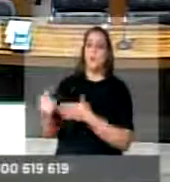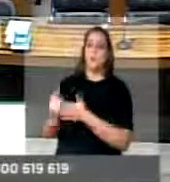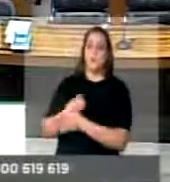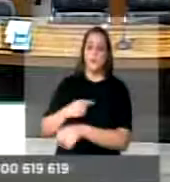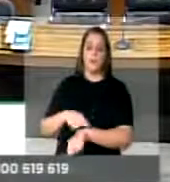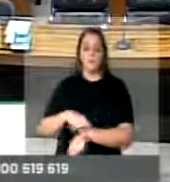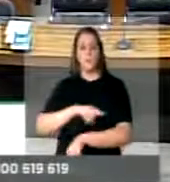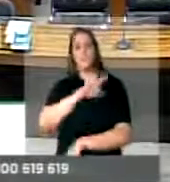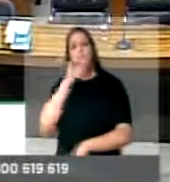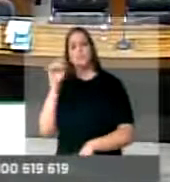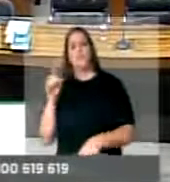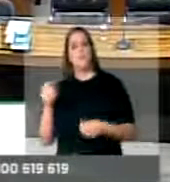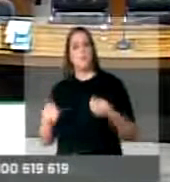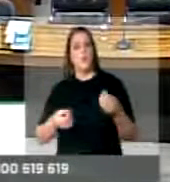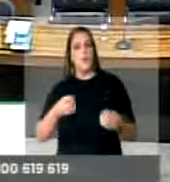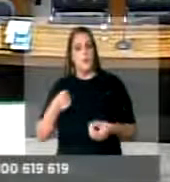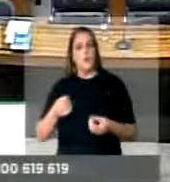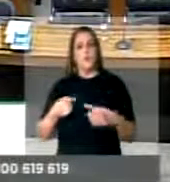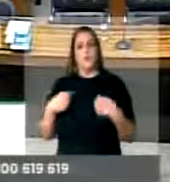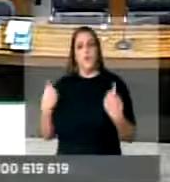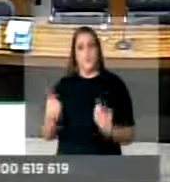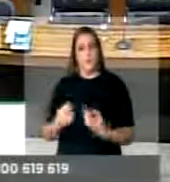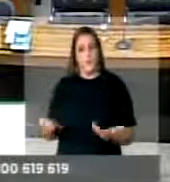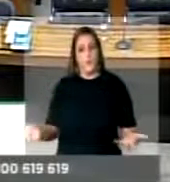dia de hoje. A audiência